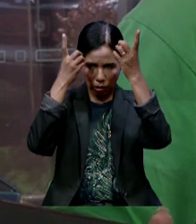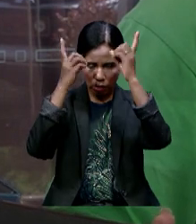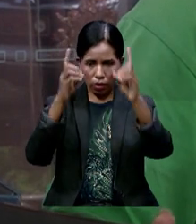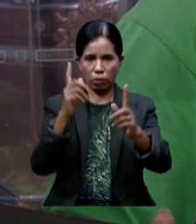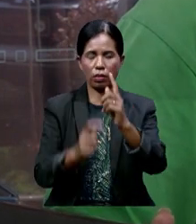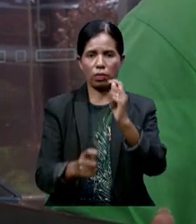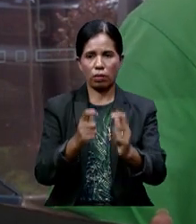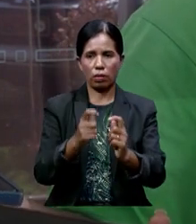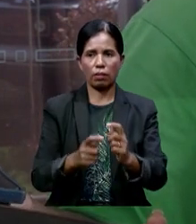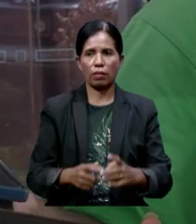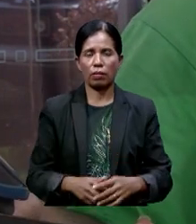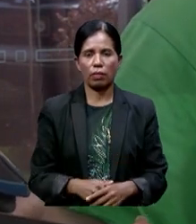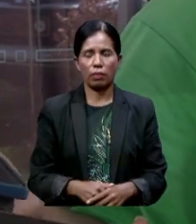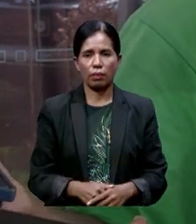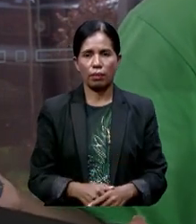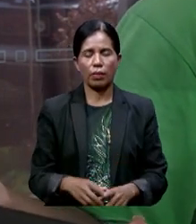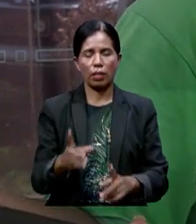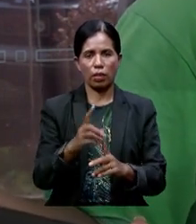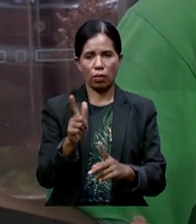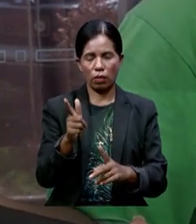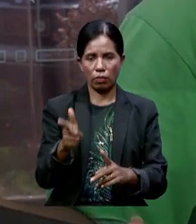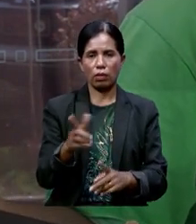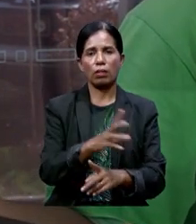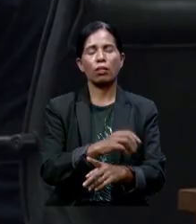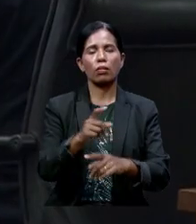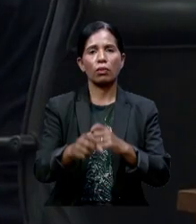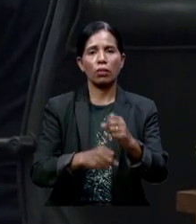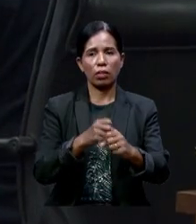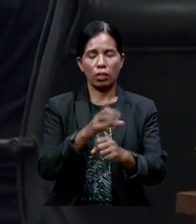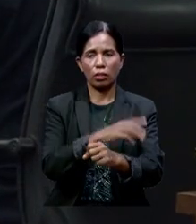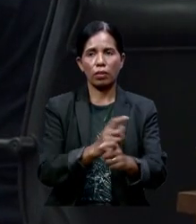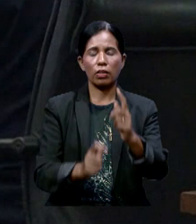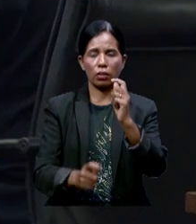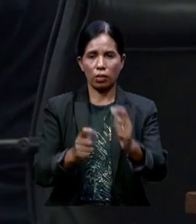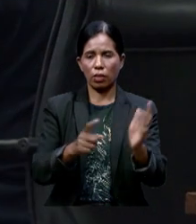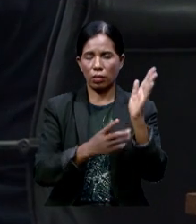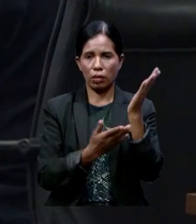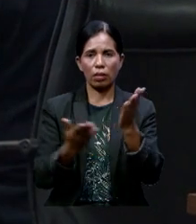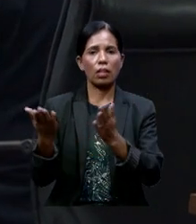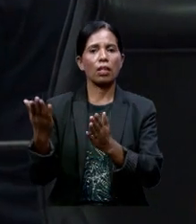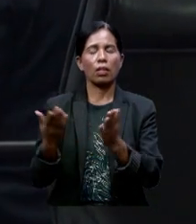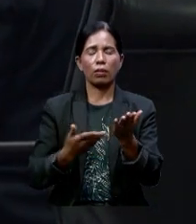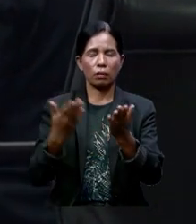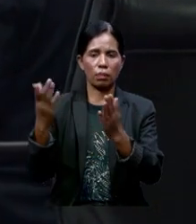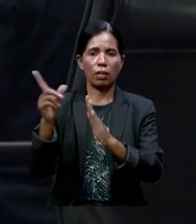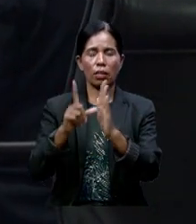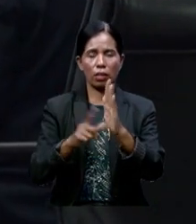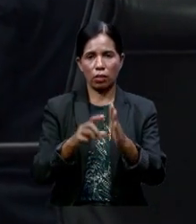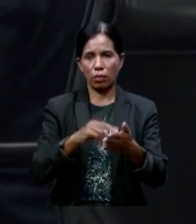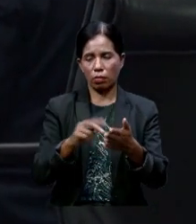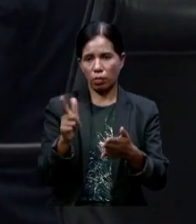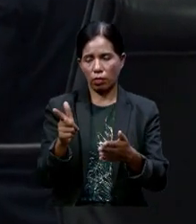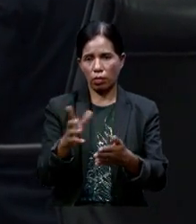né. E alora um ronulo fulang, né, tribunal recurso harukono notificação inconstitucional ba lei número ronulo barra rimuro ronu